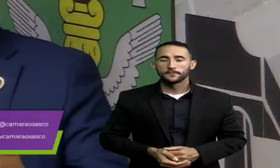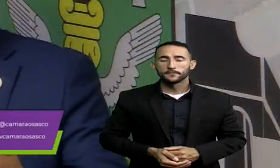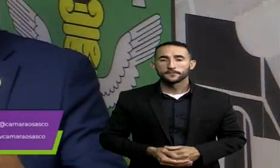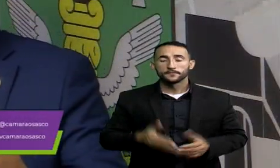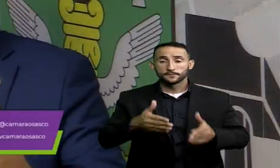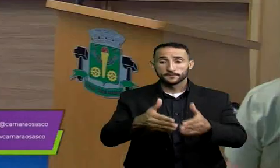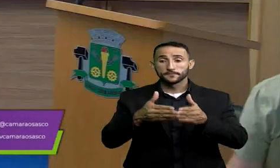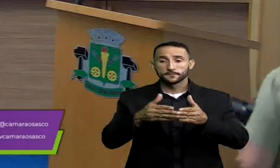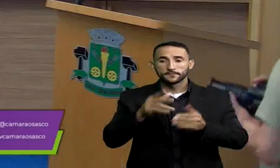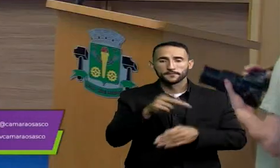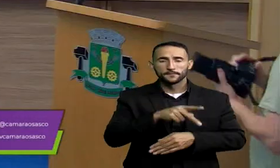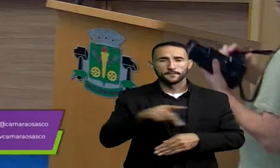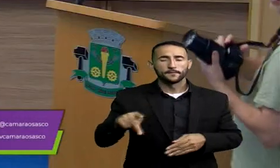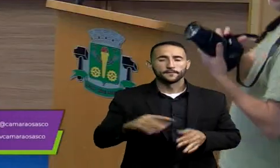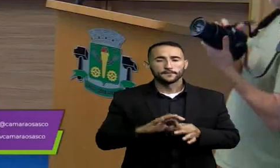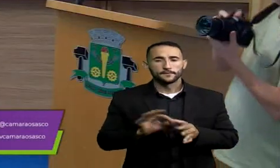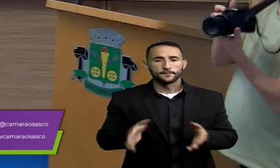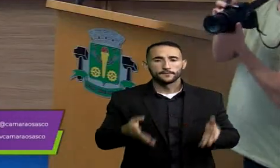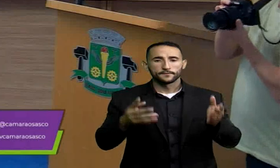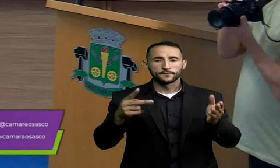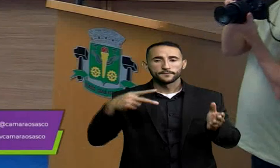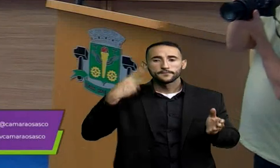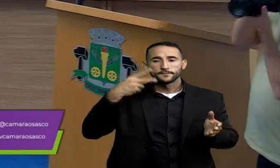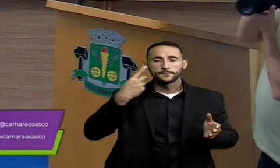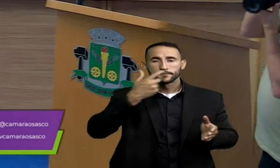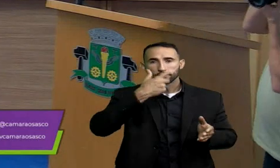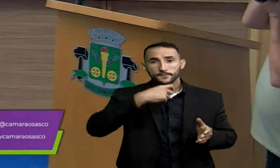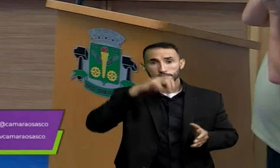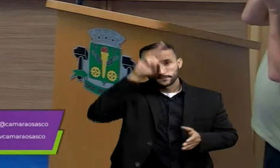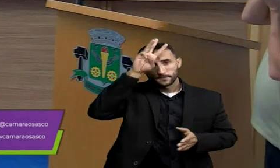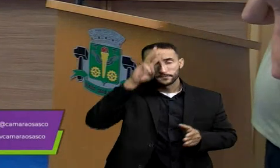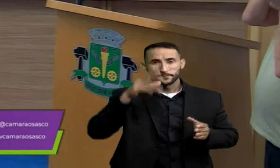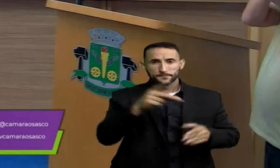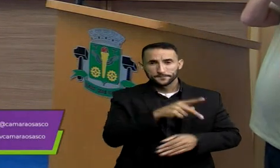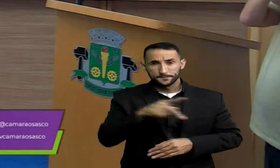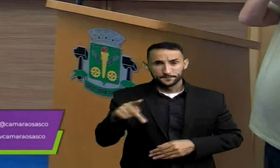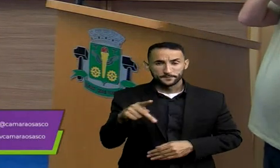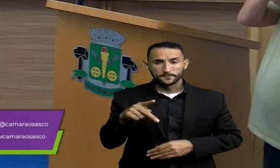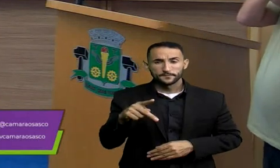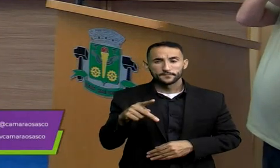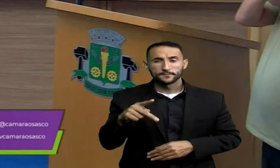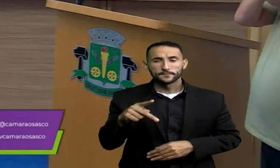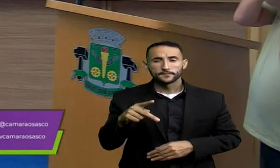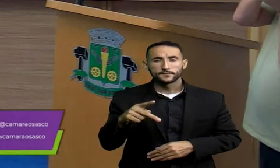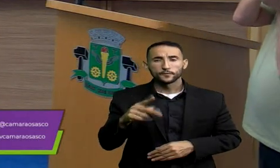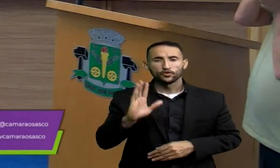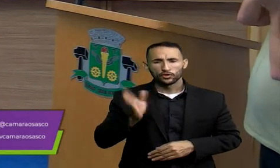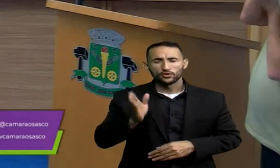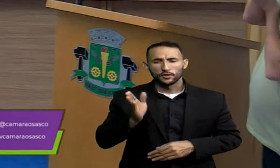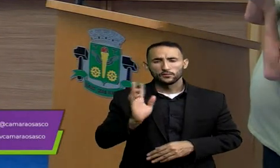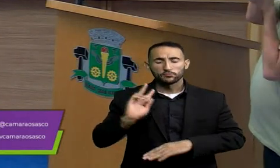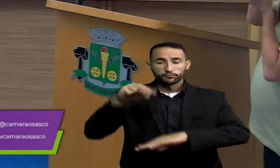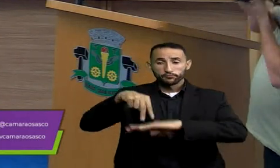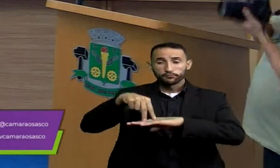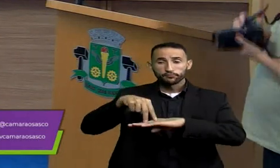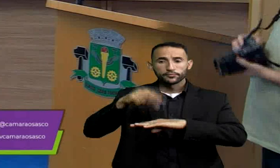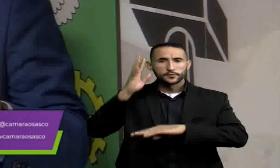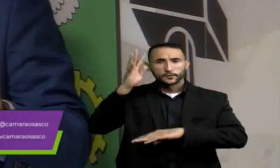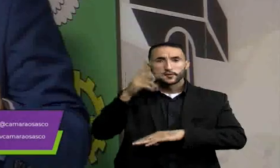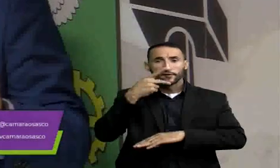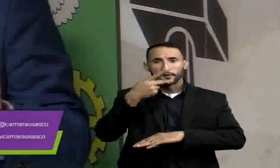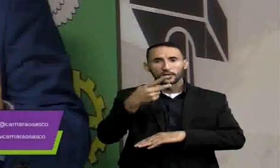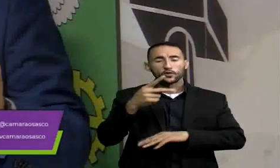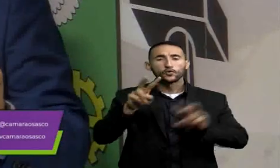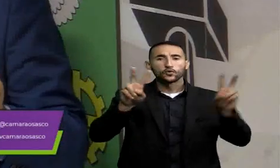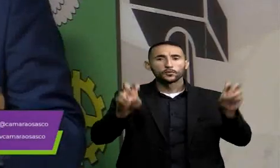questão de ordem Presidente questão de ordem não Vereador Julião Presidente eh usei utilizei hoje A Tribuna e falei da do